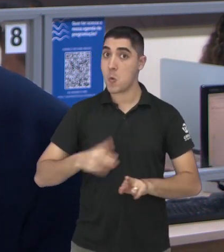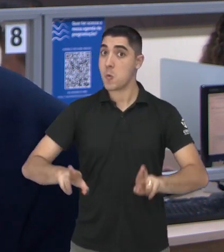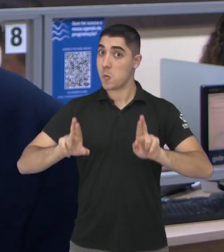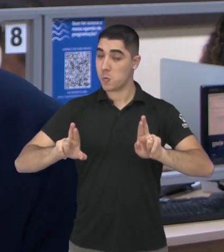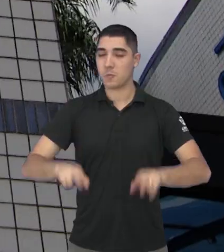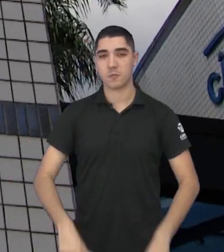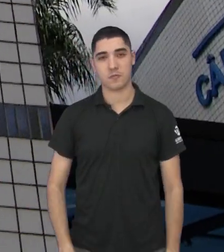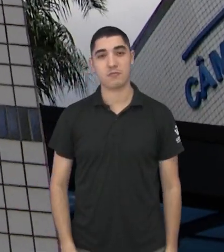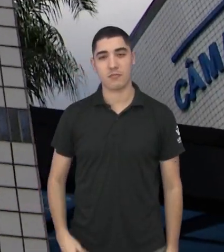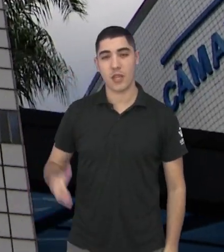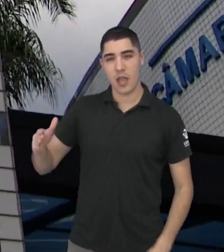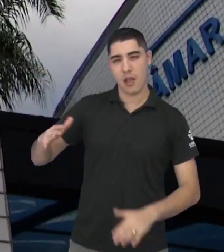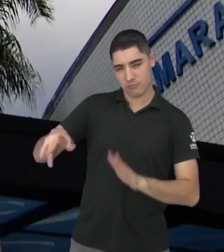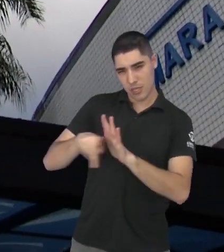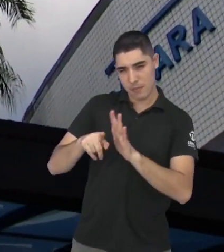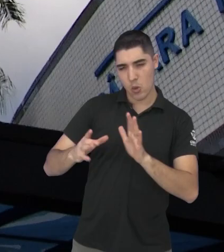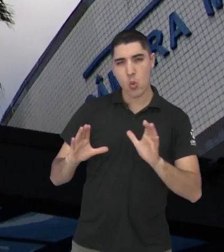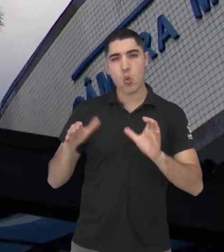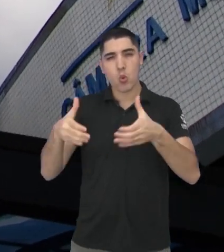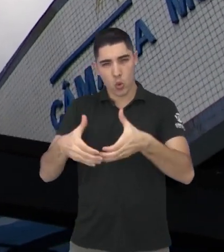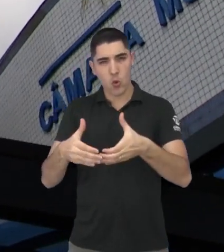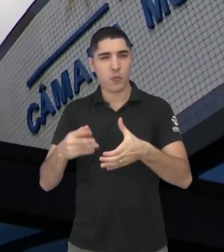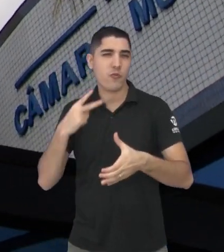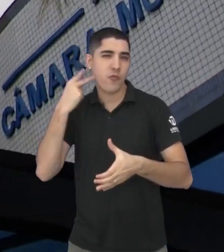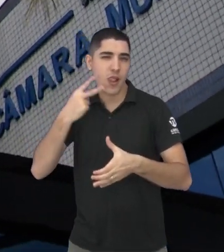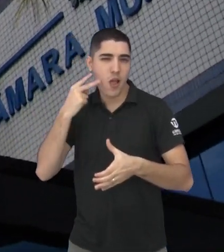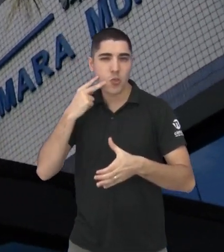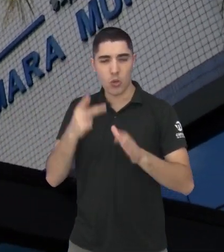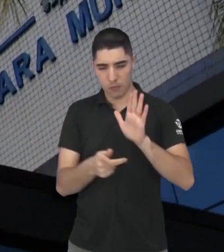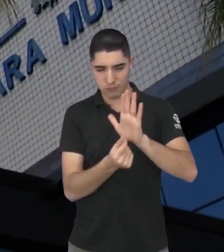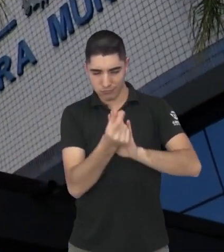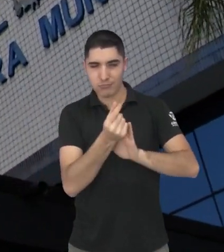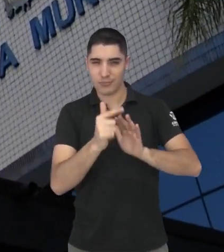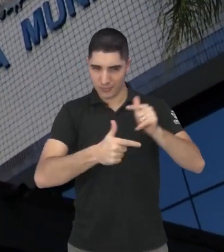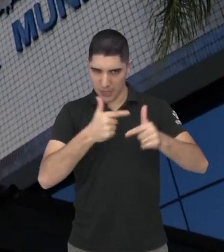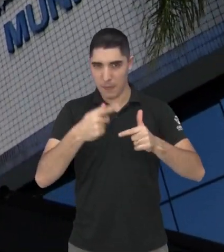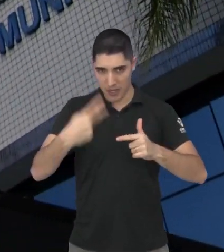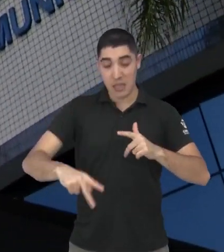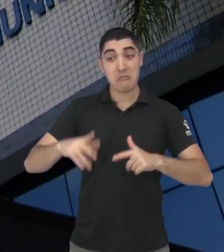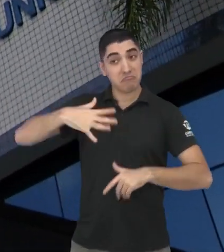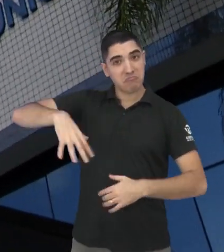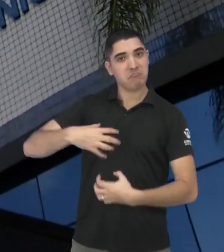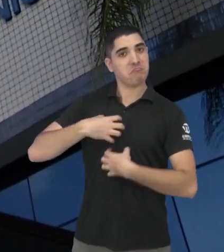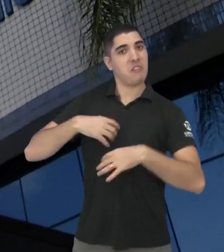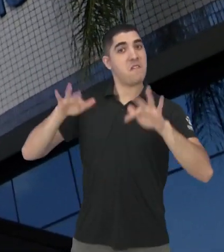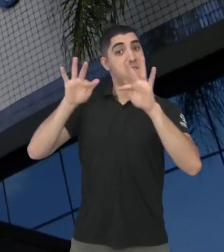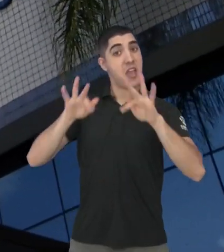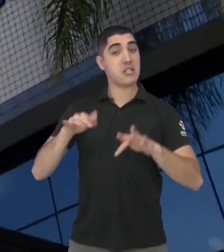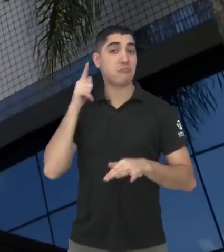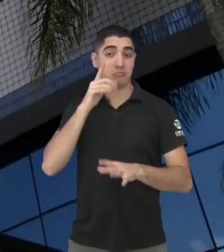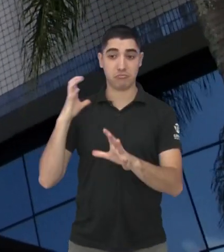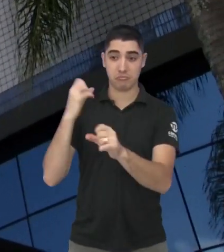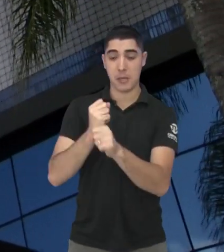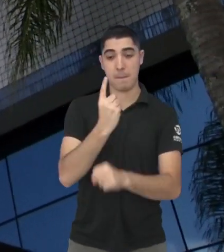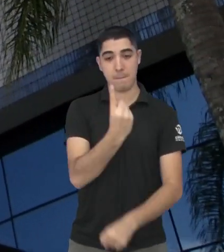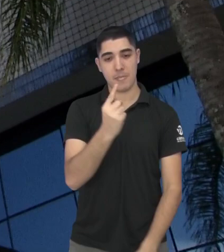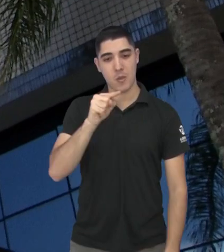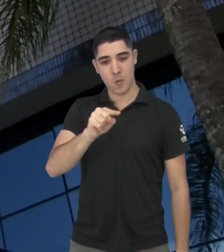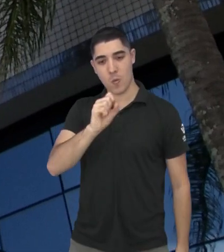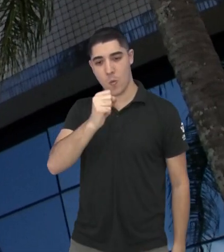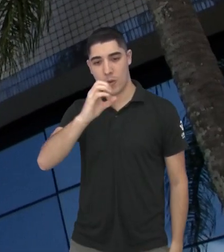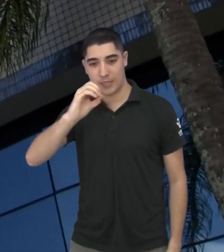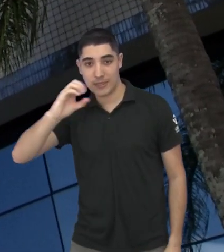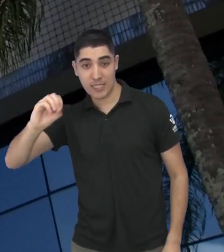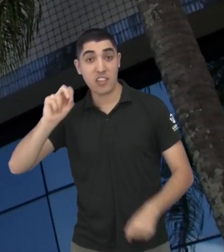pulsando forte a comissão de Economia Finanças e orçamento da Câmara Municipal também comemora o acúmulo